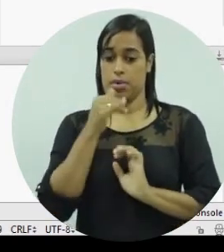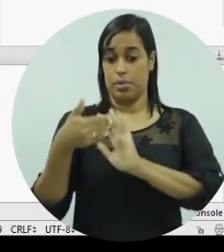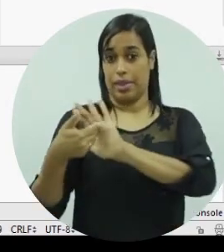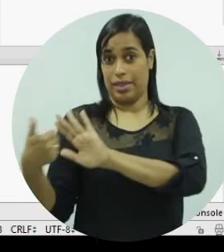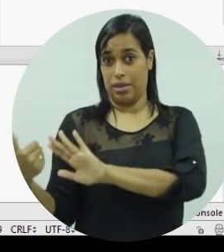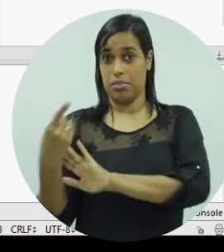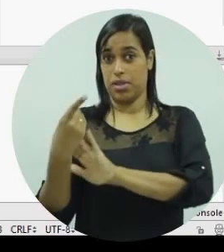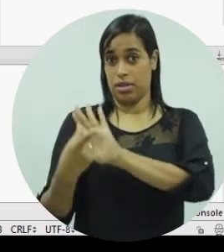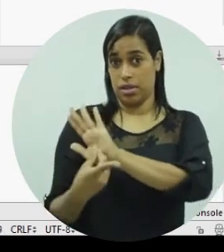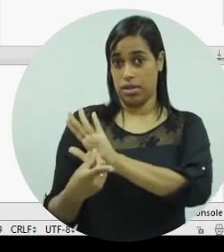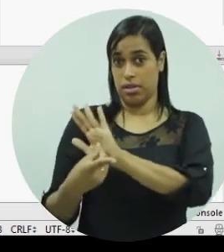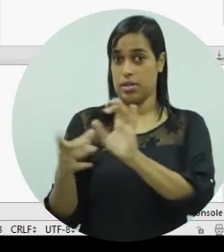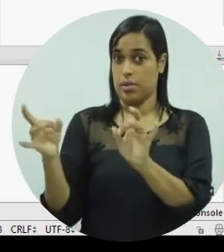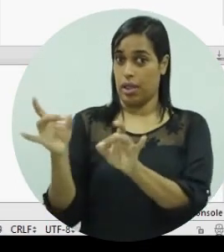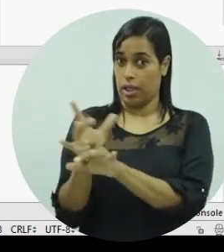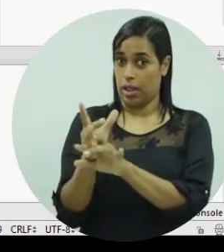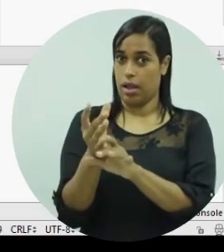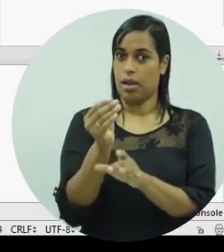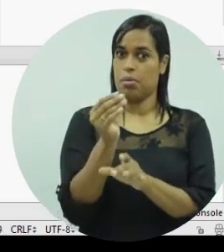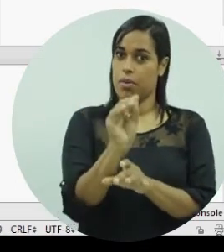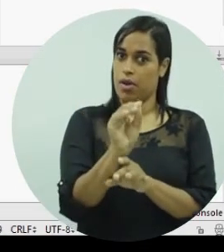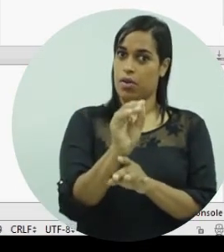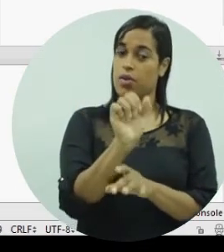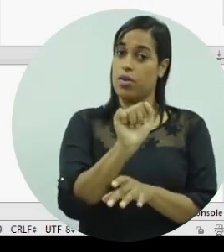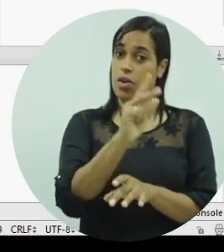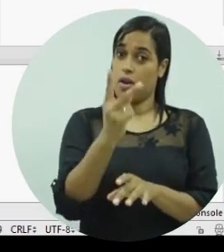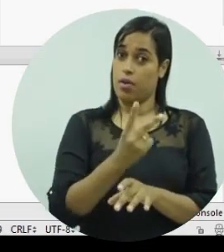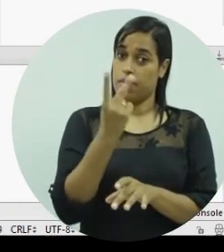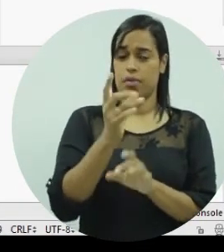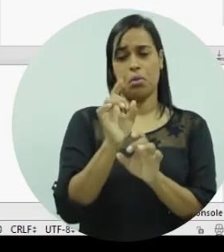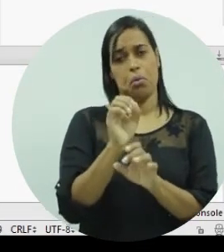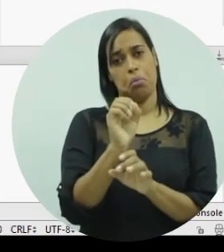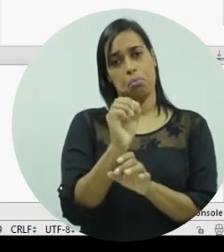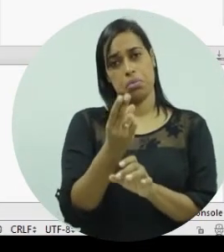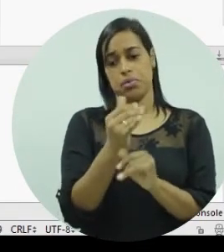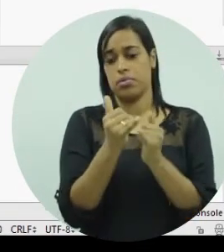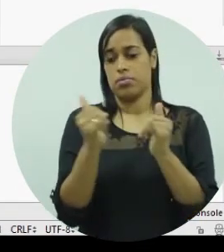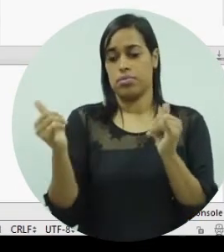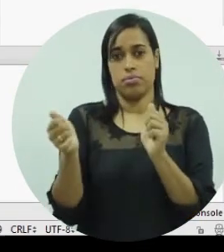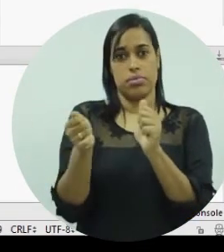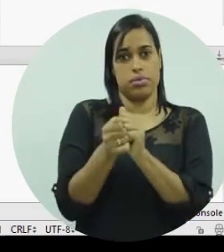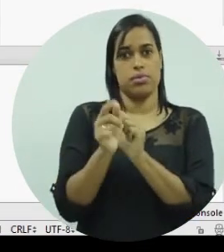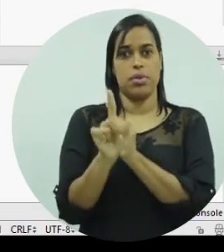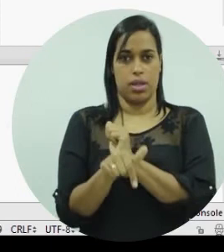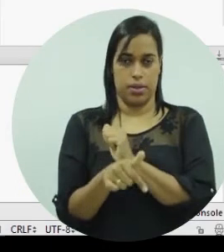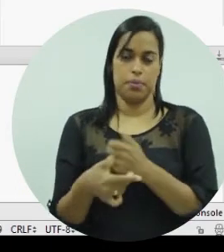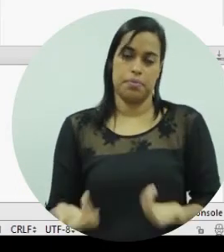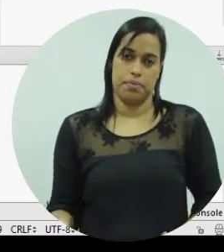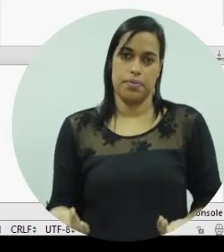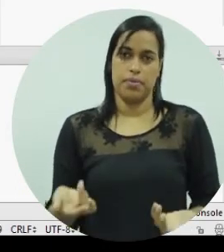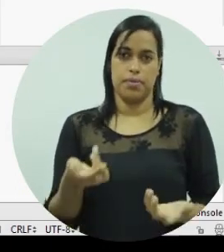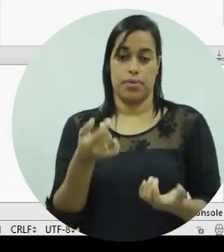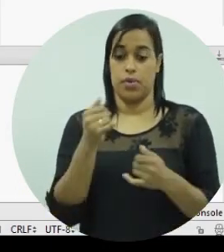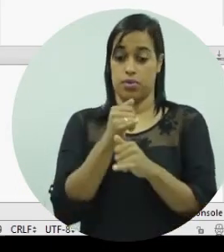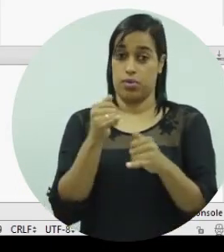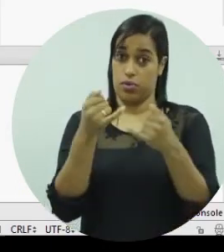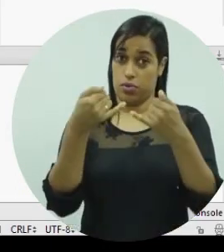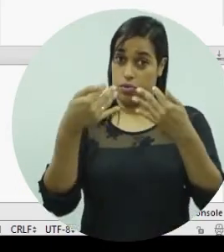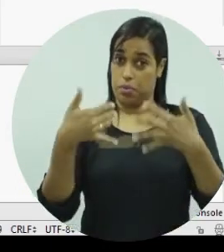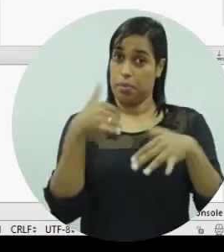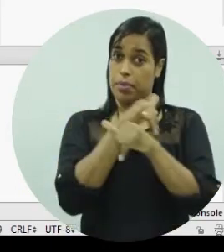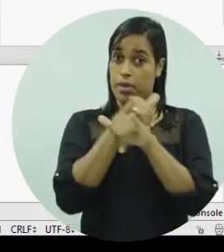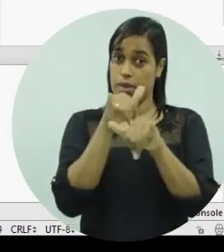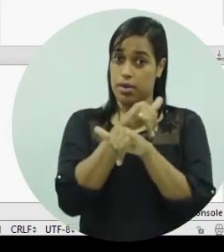declaração e depois aplicar o valor, como na mesma linha podemos fazer tudo junto. Então aqui eu estou declarando a